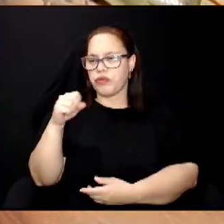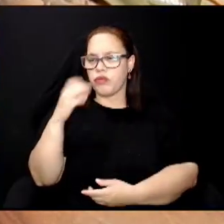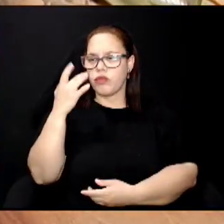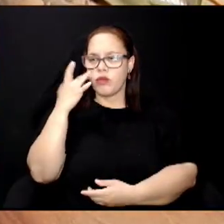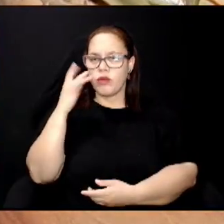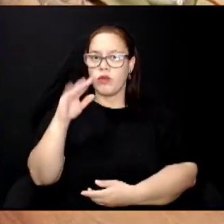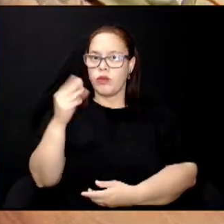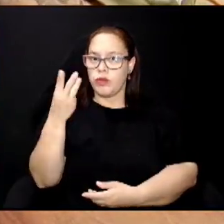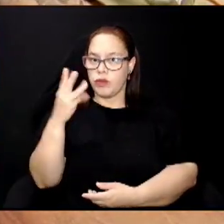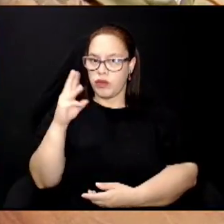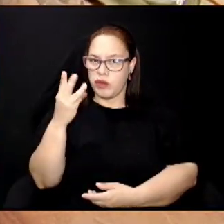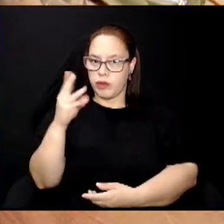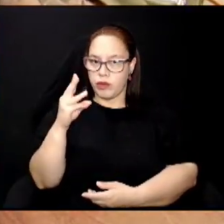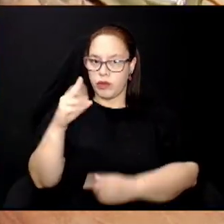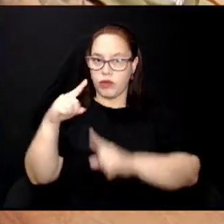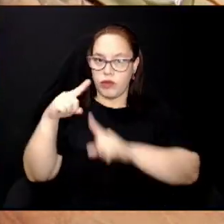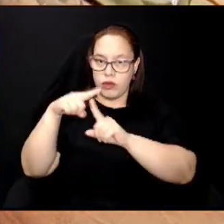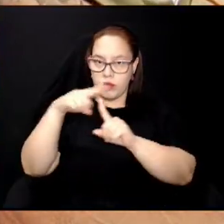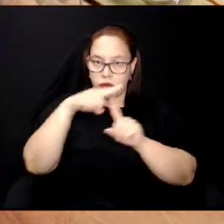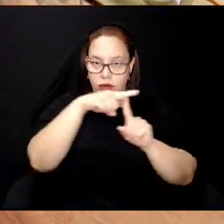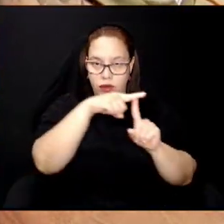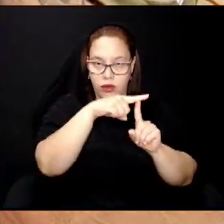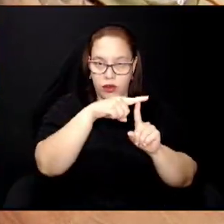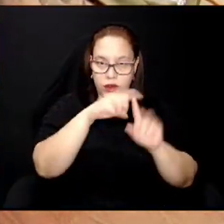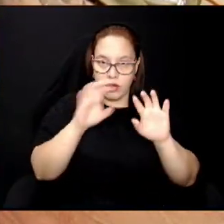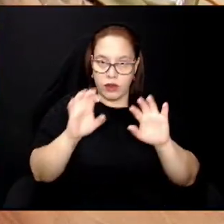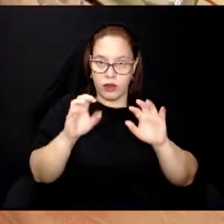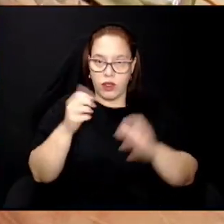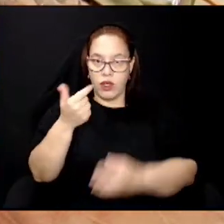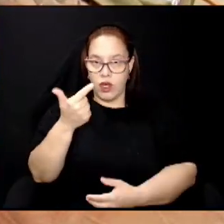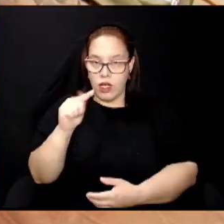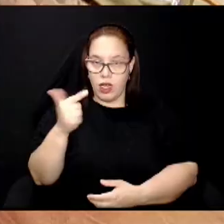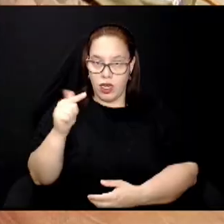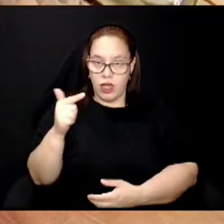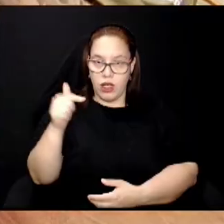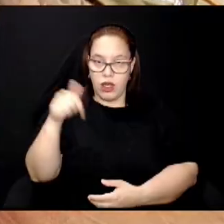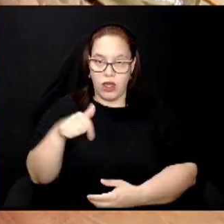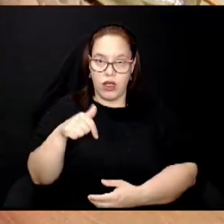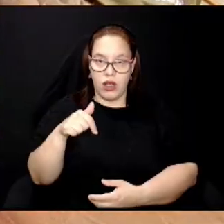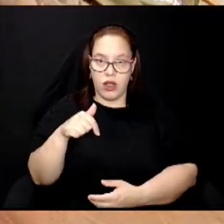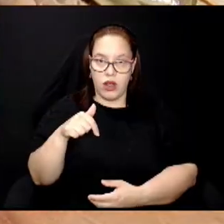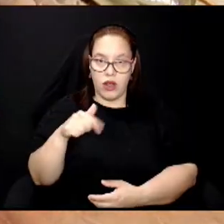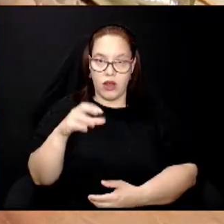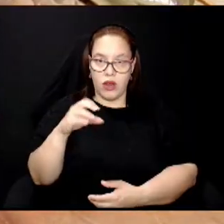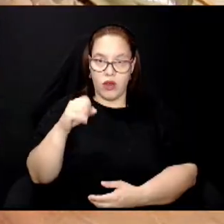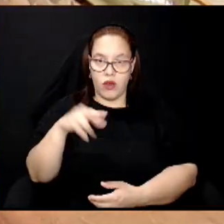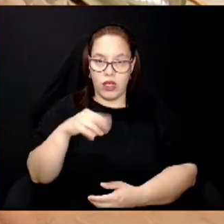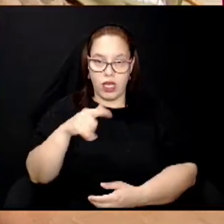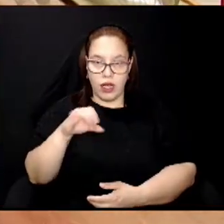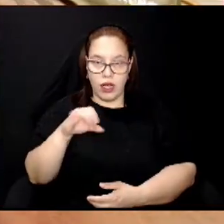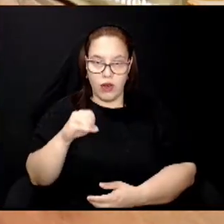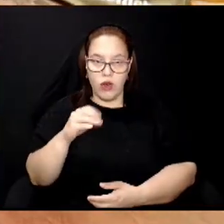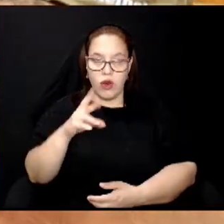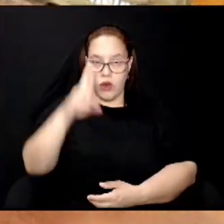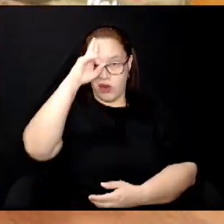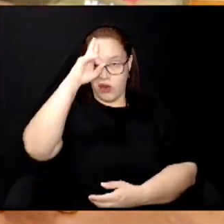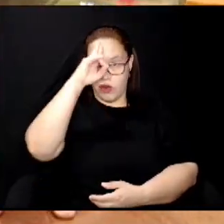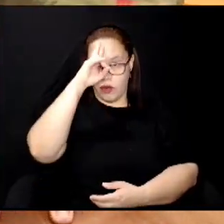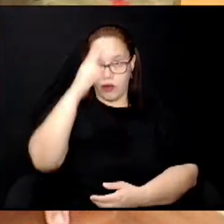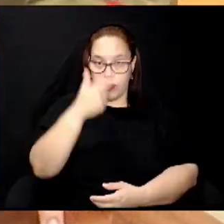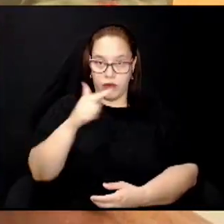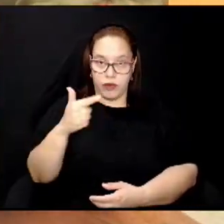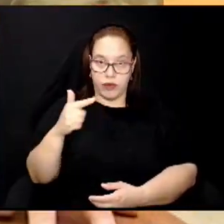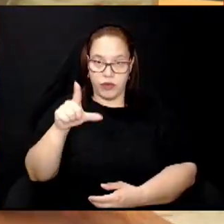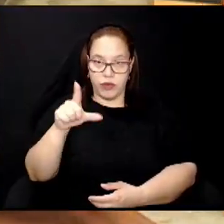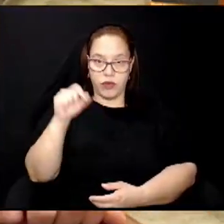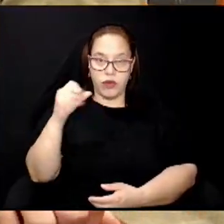três categorias dentro do evento. A gente está na 2ª categoria, aqui no Consagrados funciona no almoço. Nós temos 2 opções de menu por R$